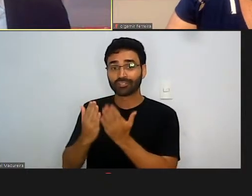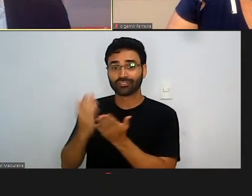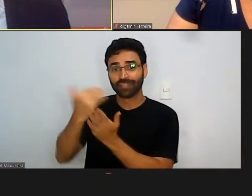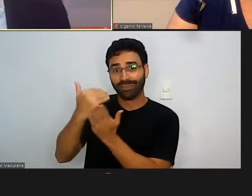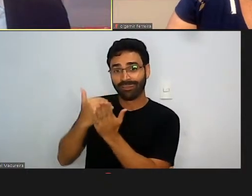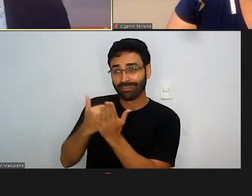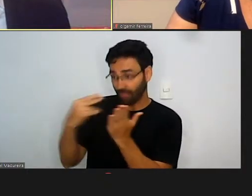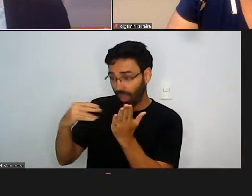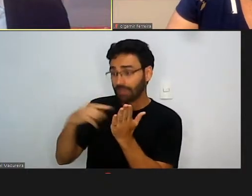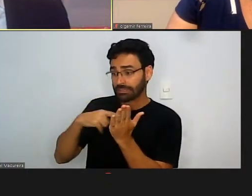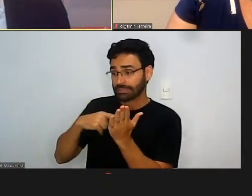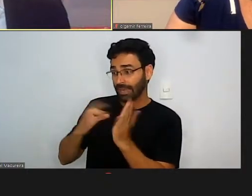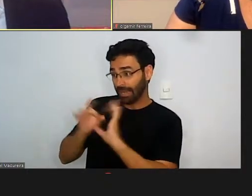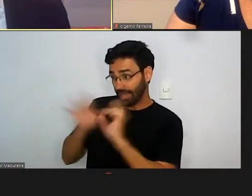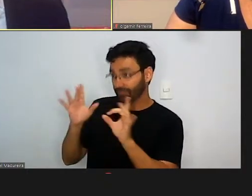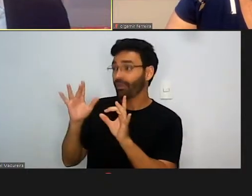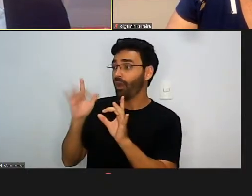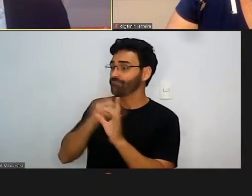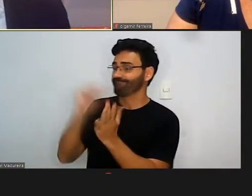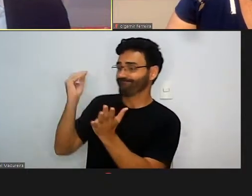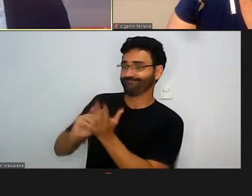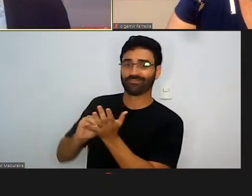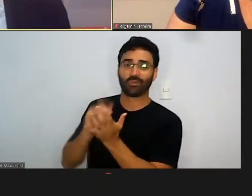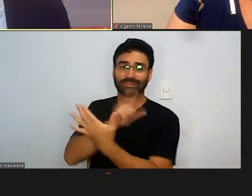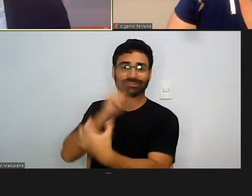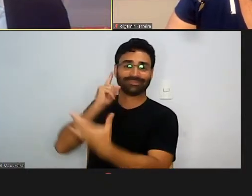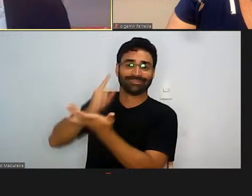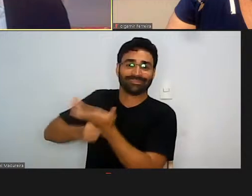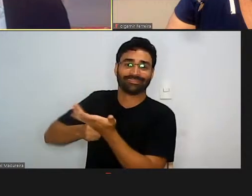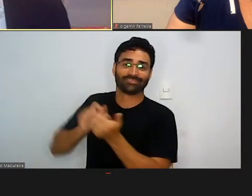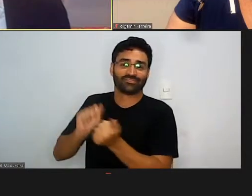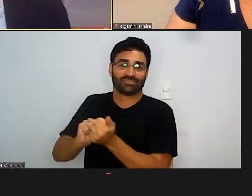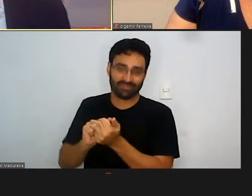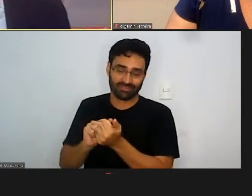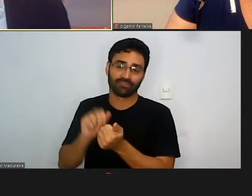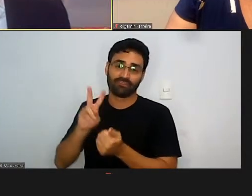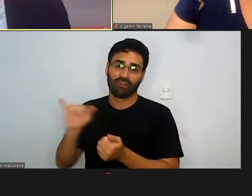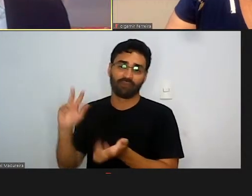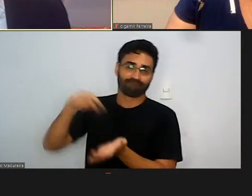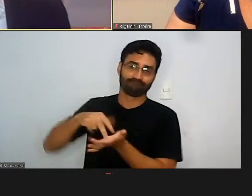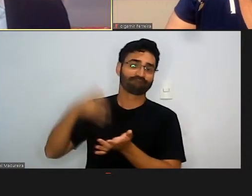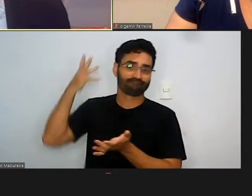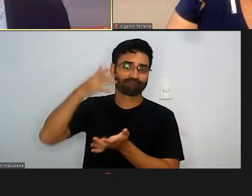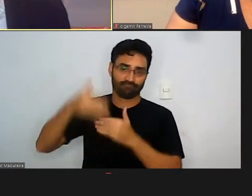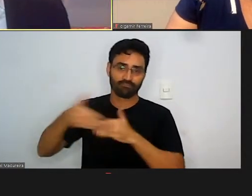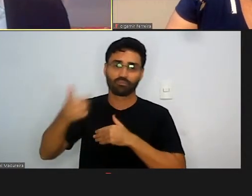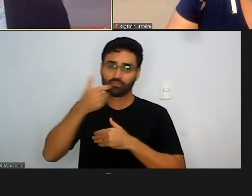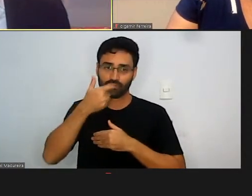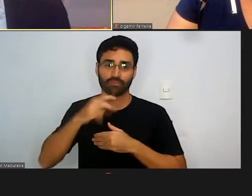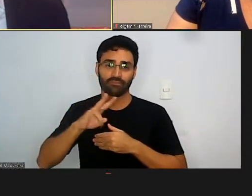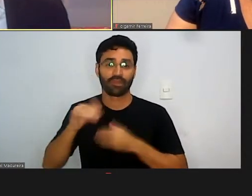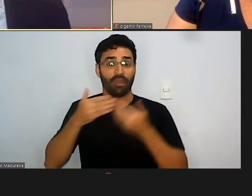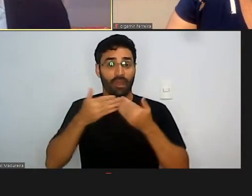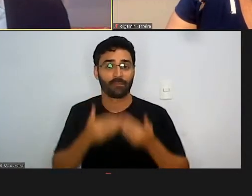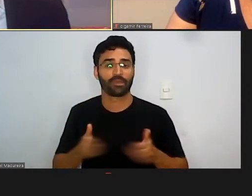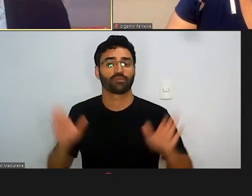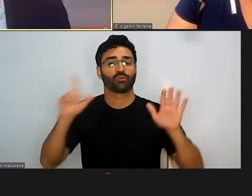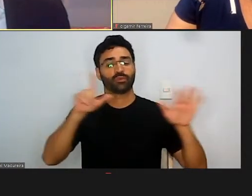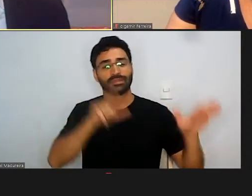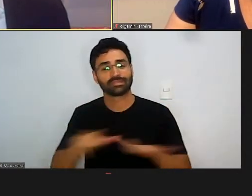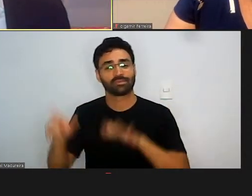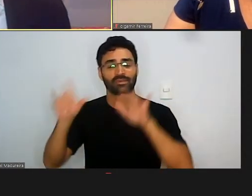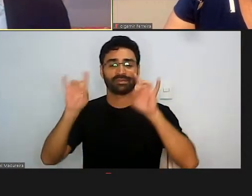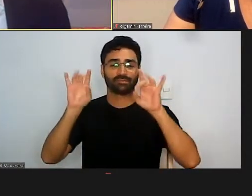palavra, essas palavras hoje, nesse momento, na abertura da nossa semana universitária,